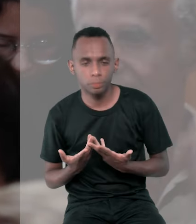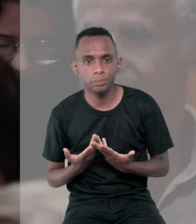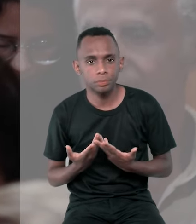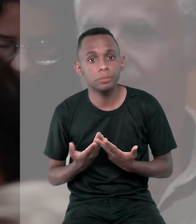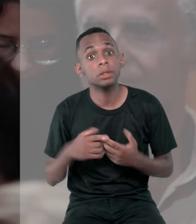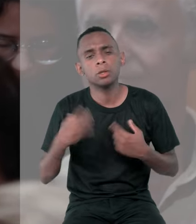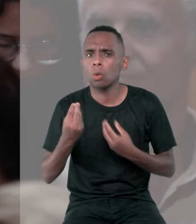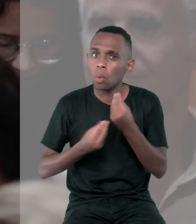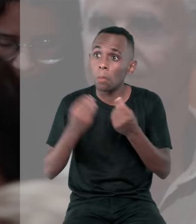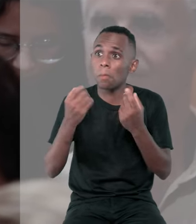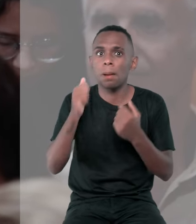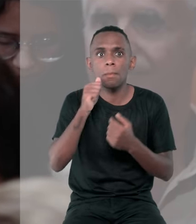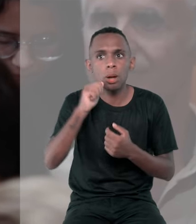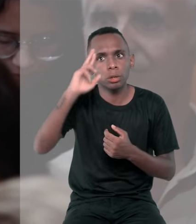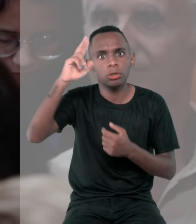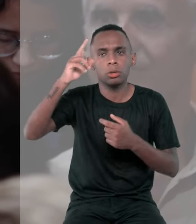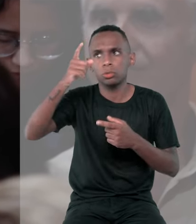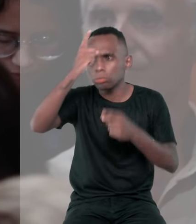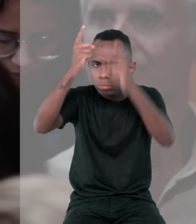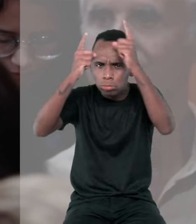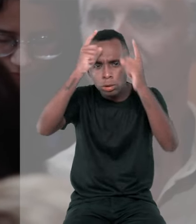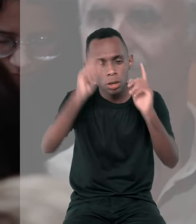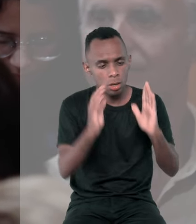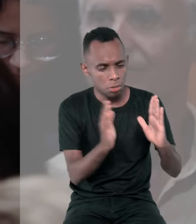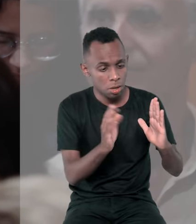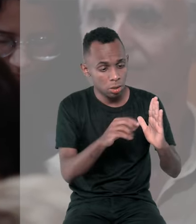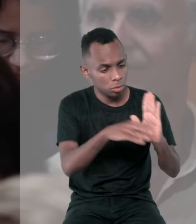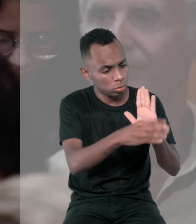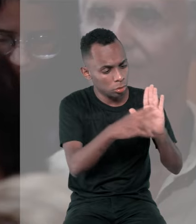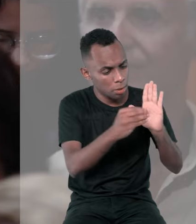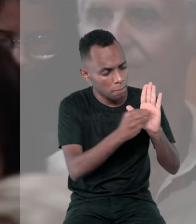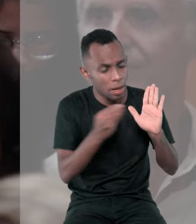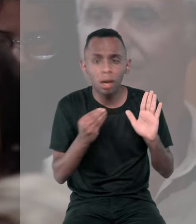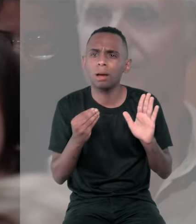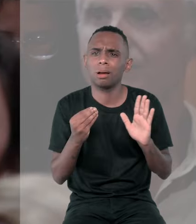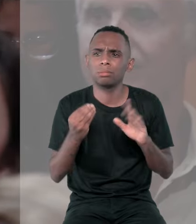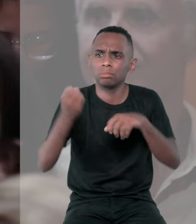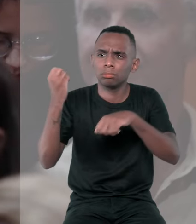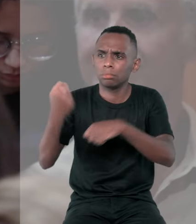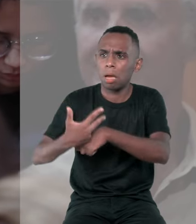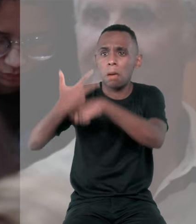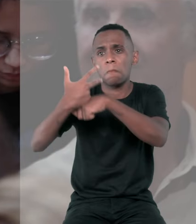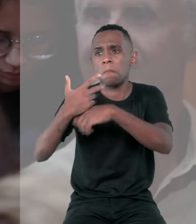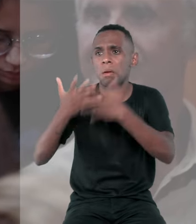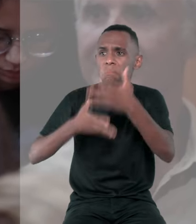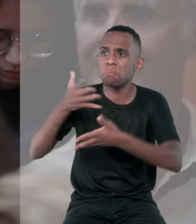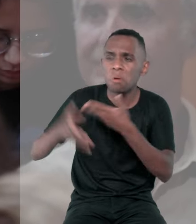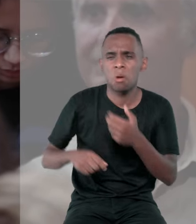plateia, espectadores acompanham atentamente a fala de Jefferson. A pessoa pega aquele trecho dizendo